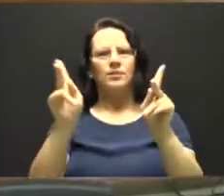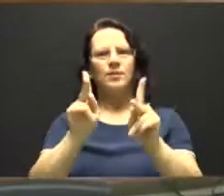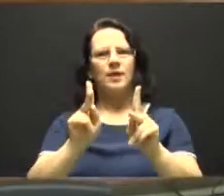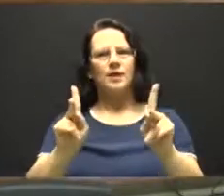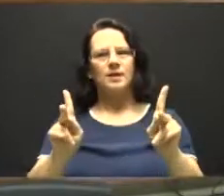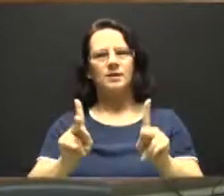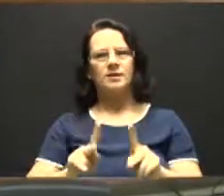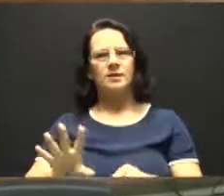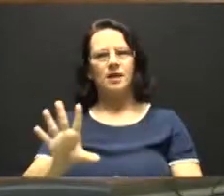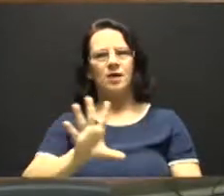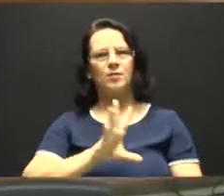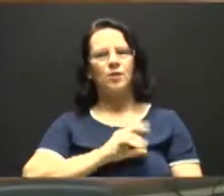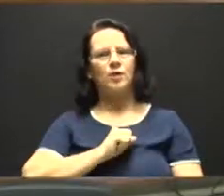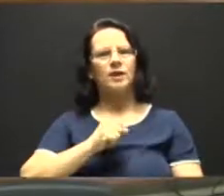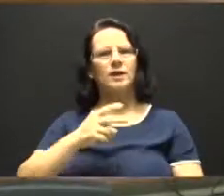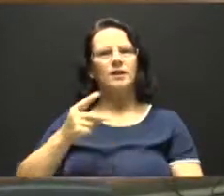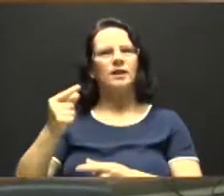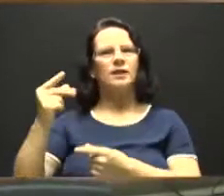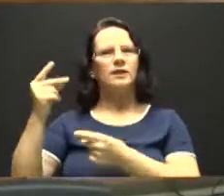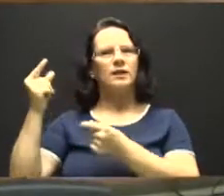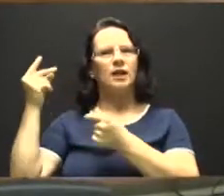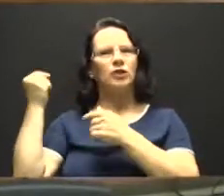é bom